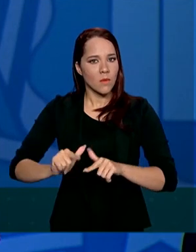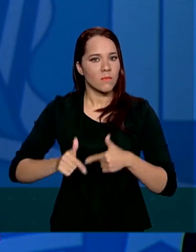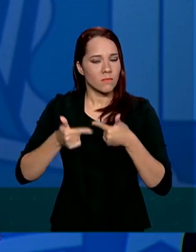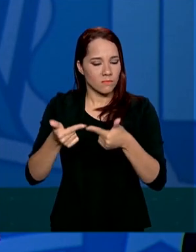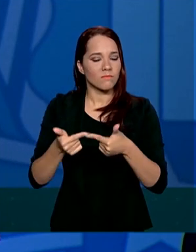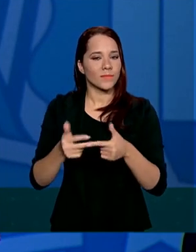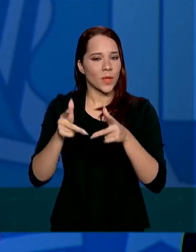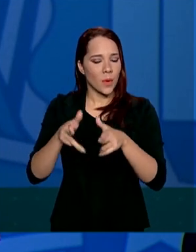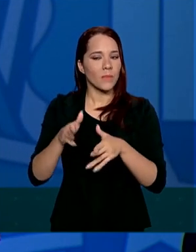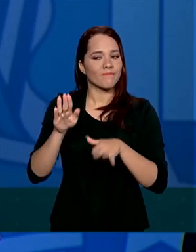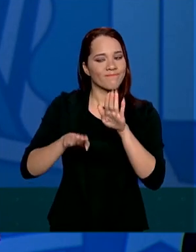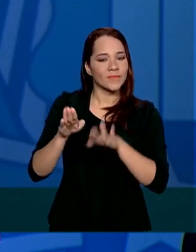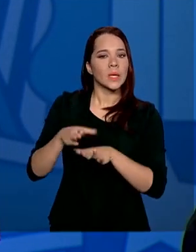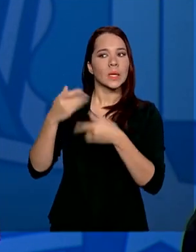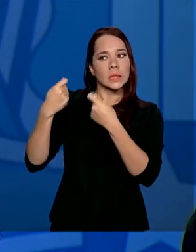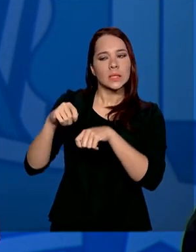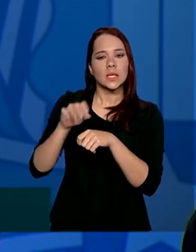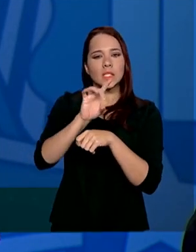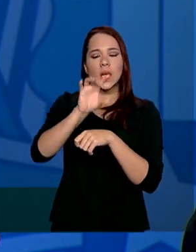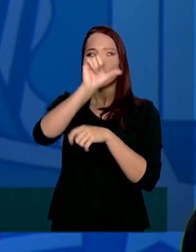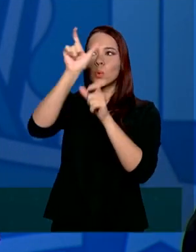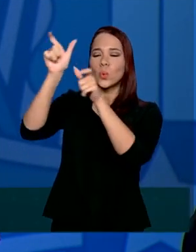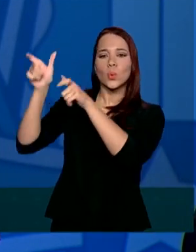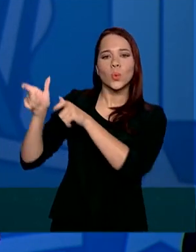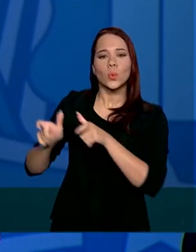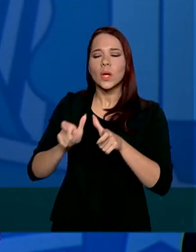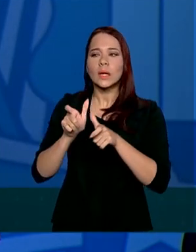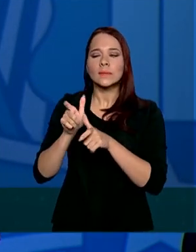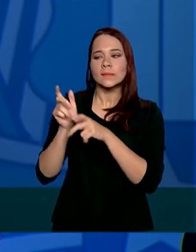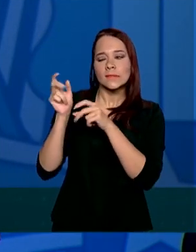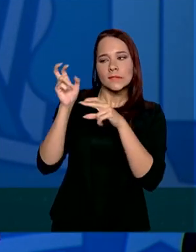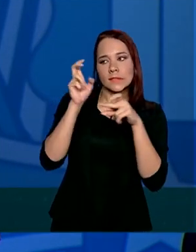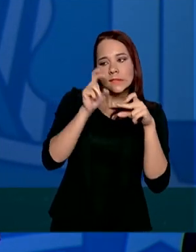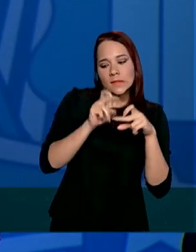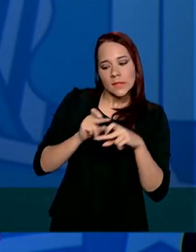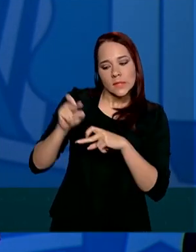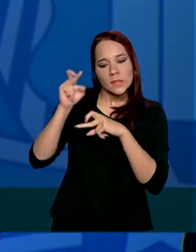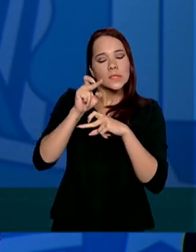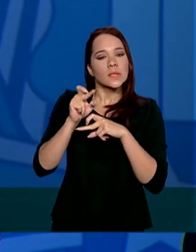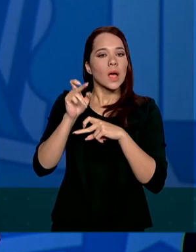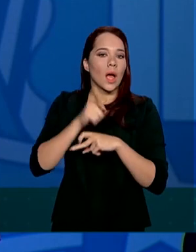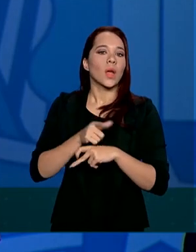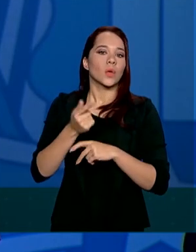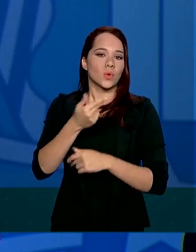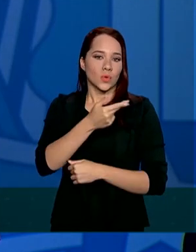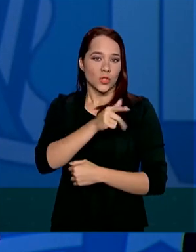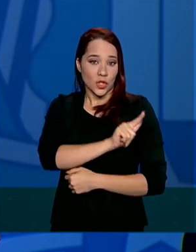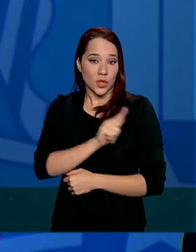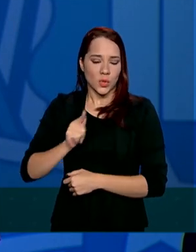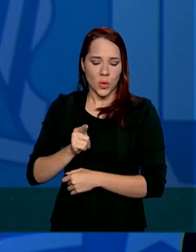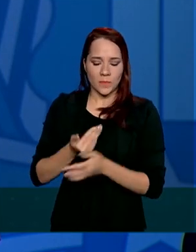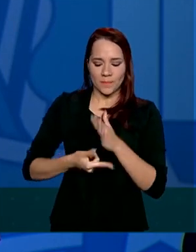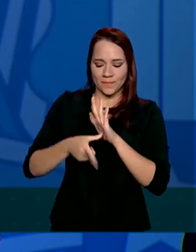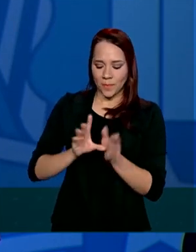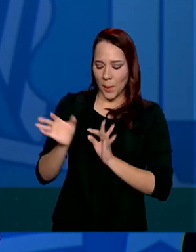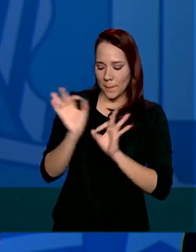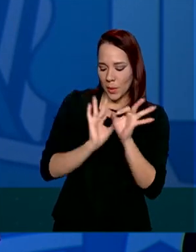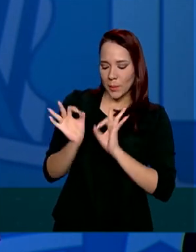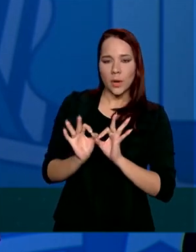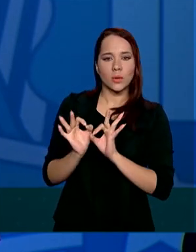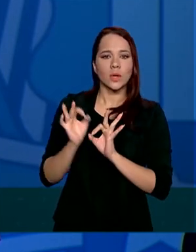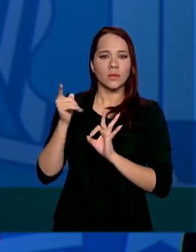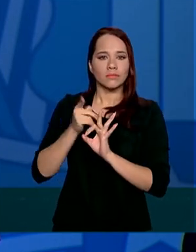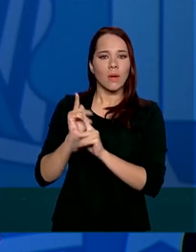De acordo com as necessidades de cada localidade, o gestor se preparou da melhor forma para